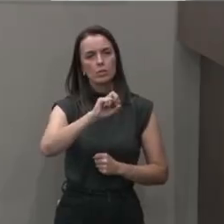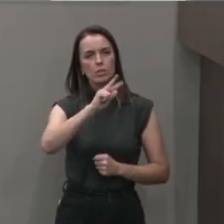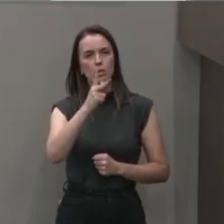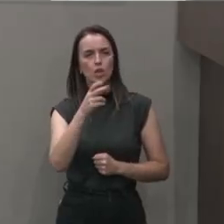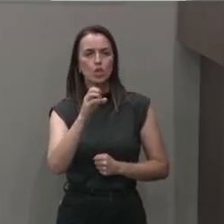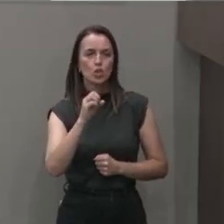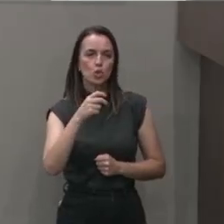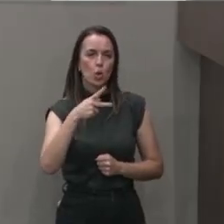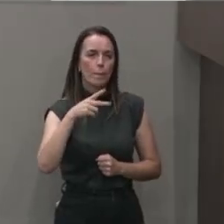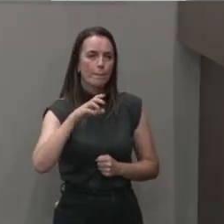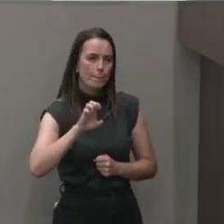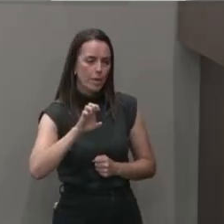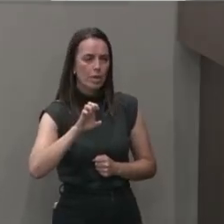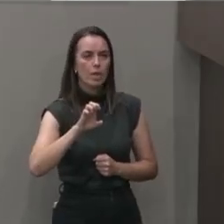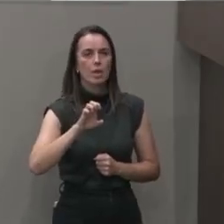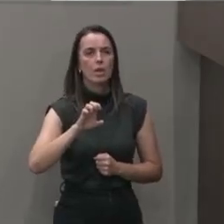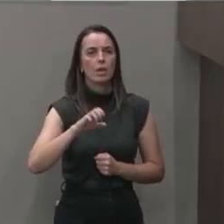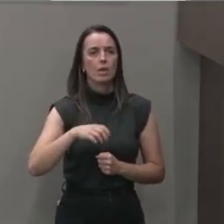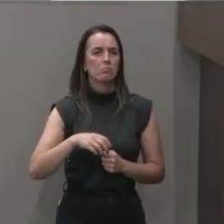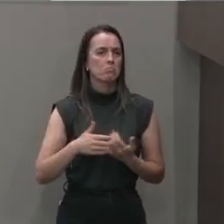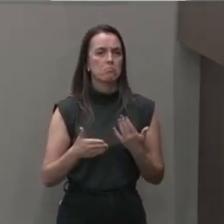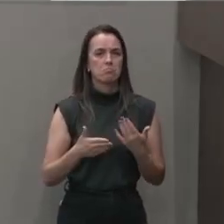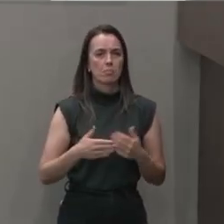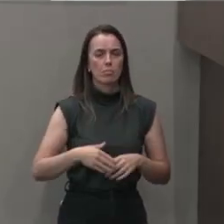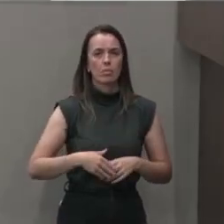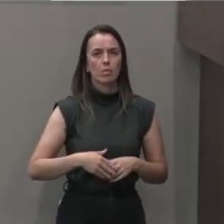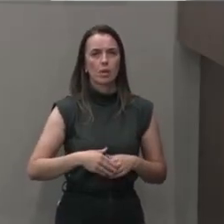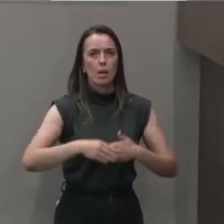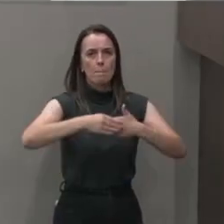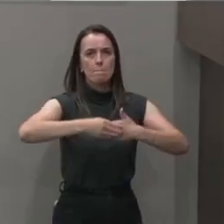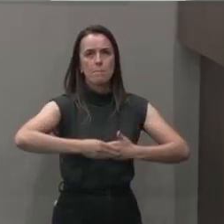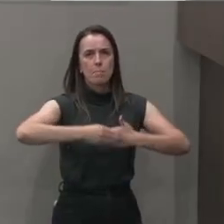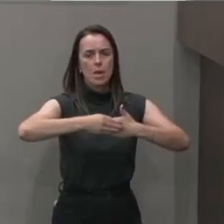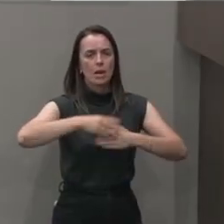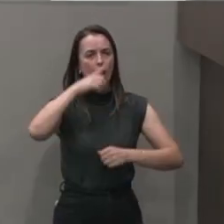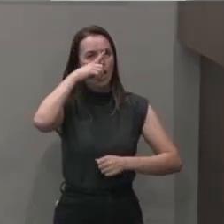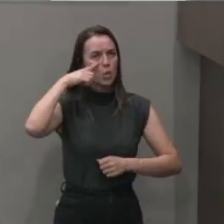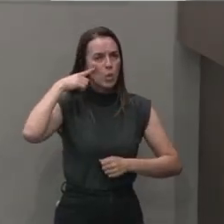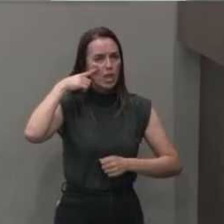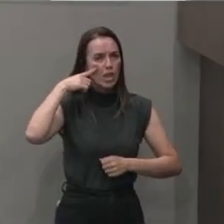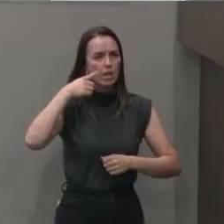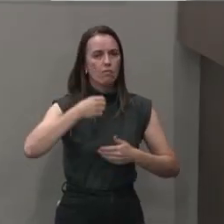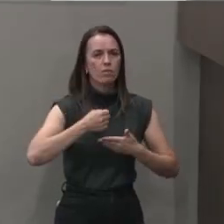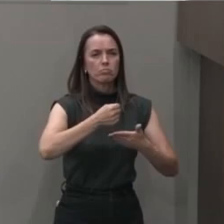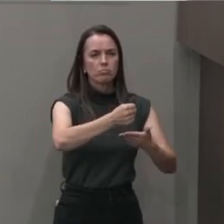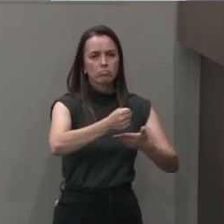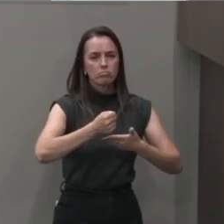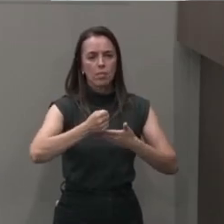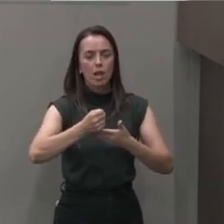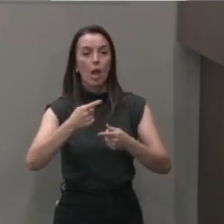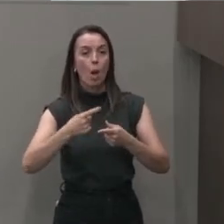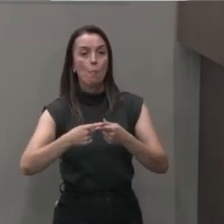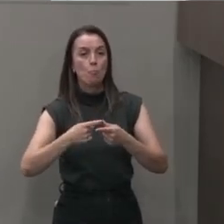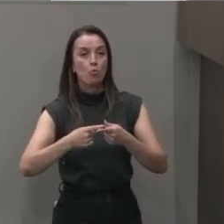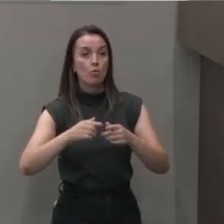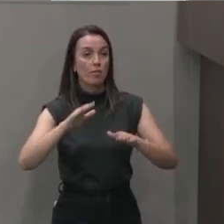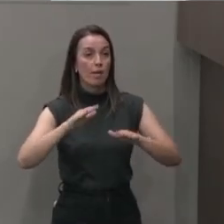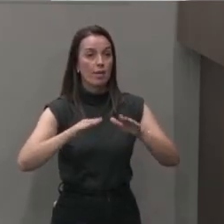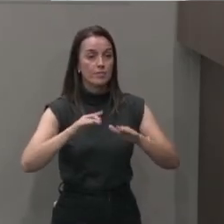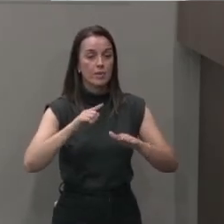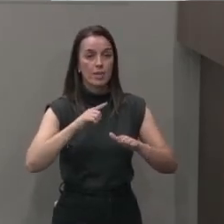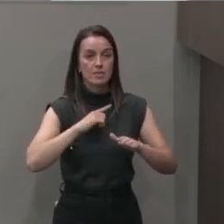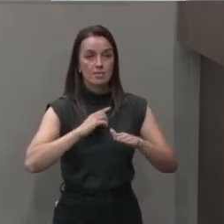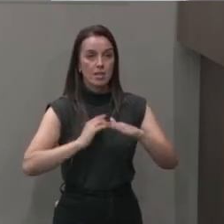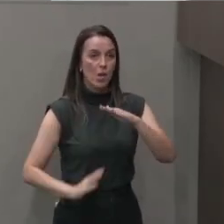Temu, Shein, Mercado Livre da vida, que muitas vezes esse pessoal tem uma cota para cumprir, tem uma meta